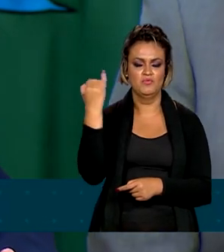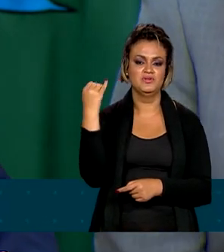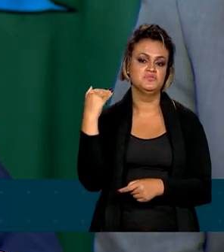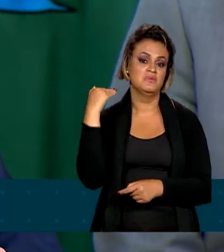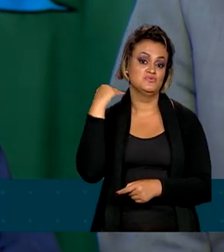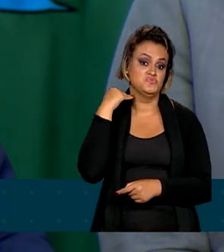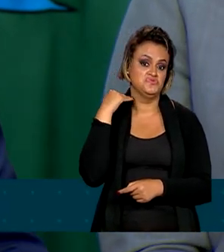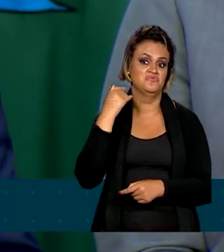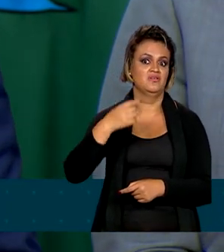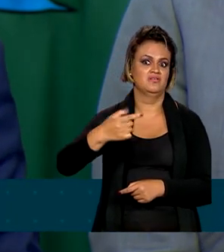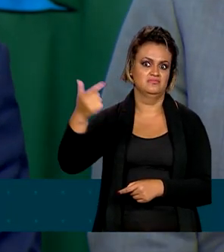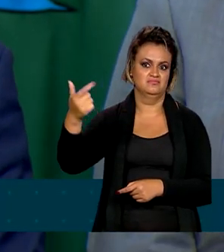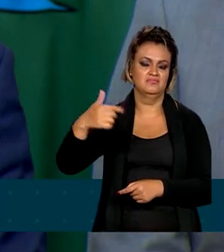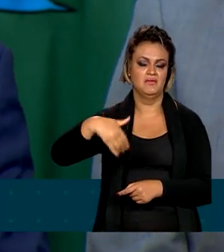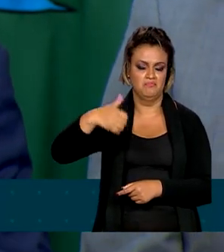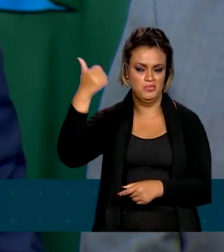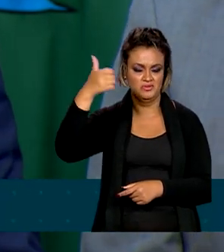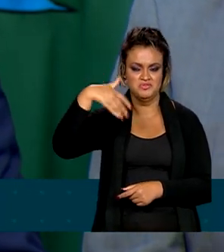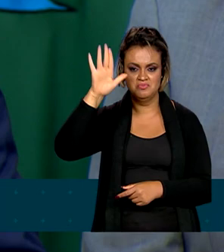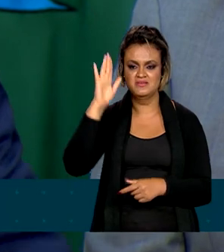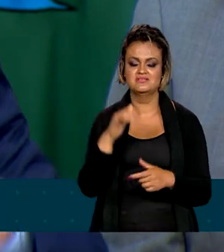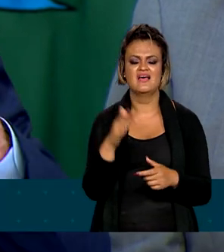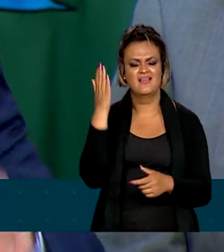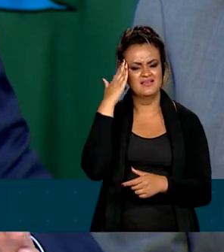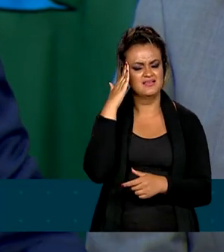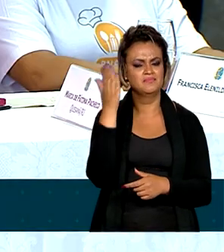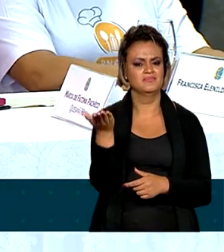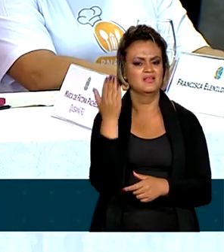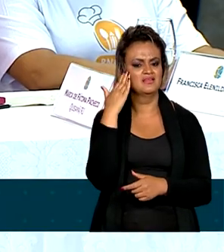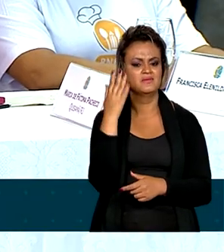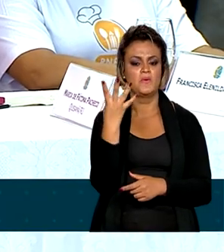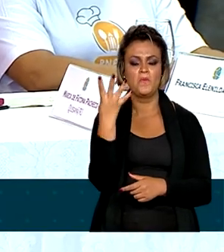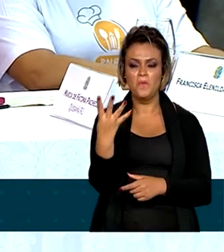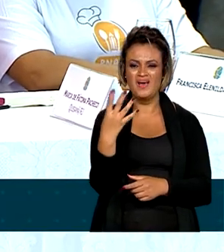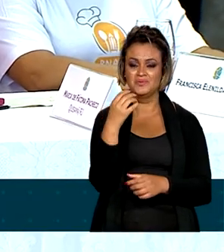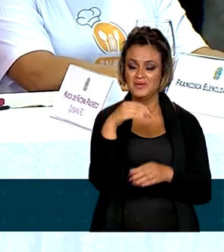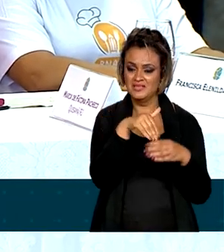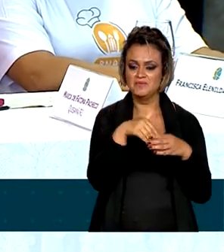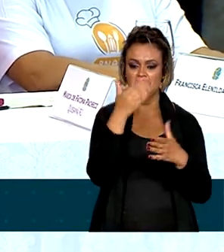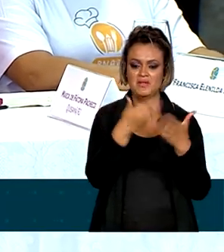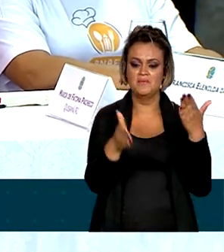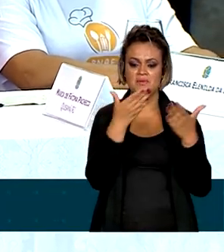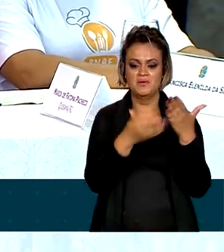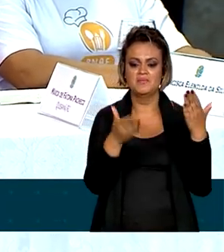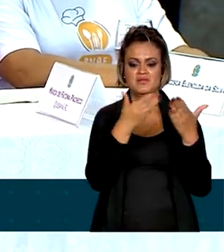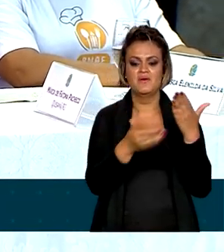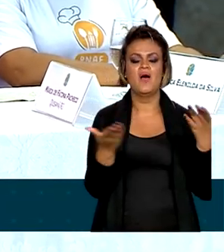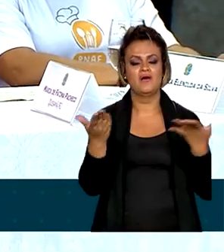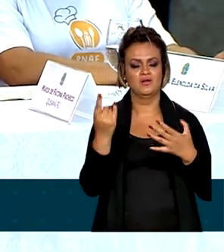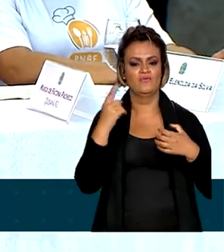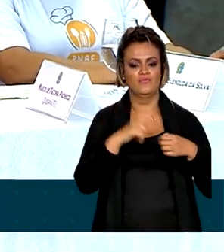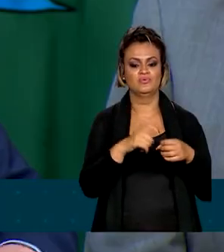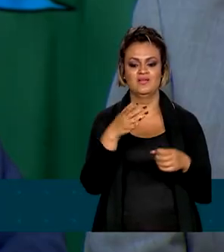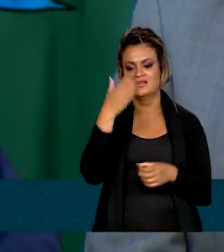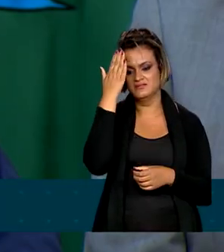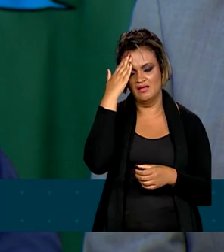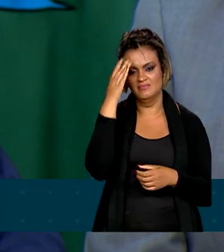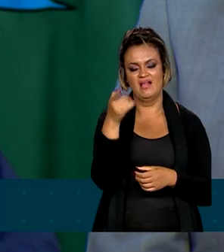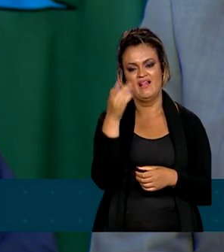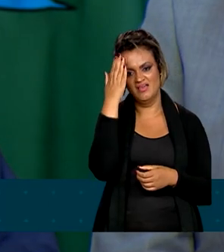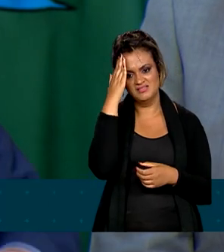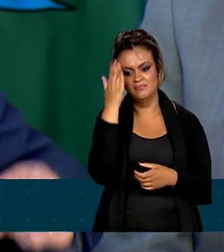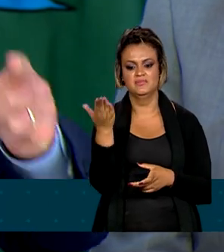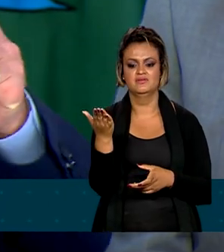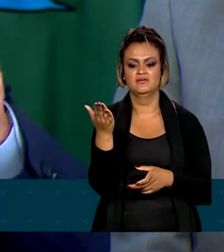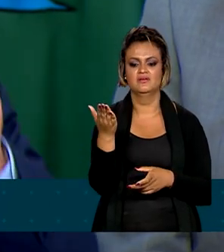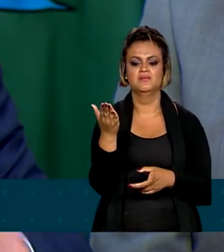Janeiro, sabe, ela sabe, ela perdeu 4 eleições, ela chegou agora, ganhou as eleições, e ela sabe que ela tem